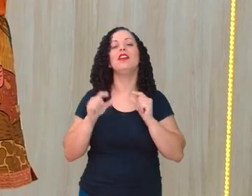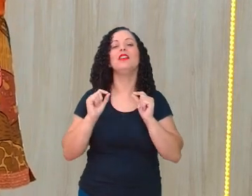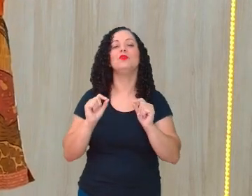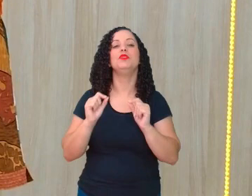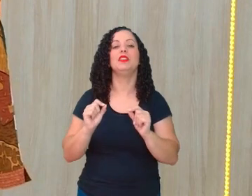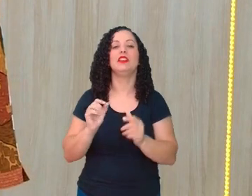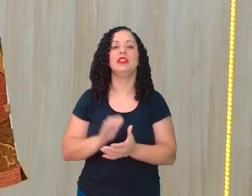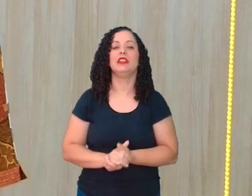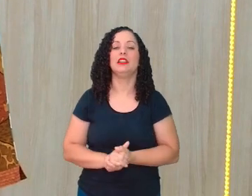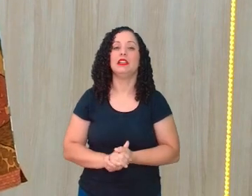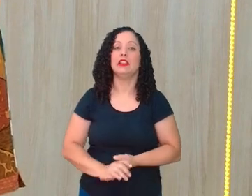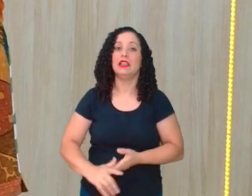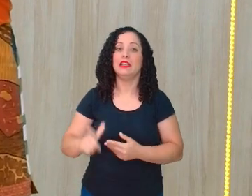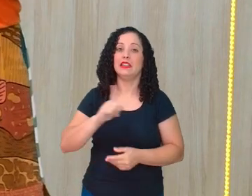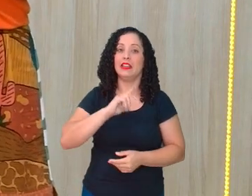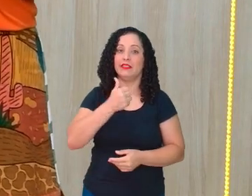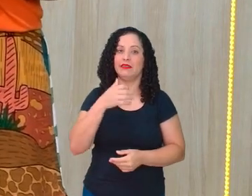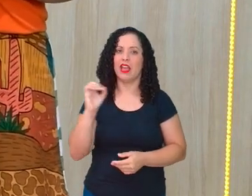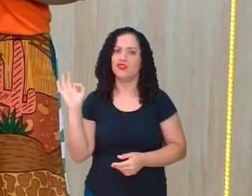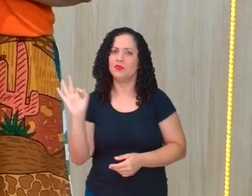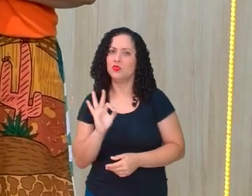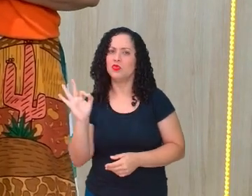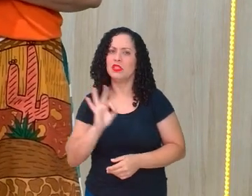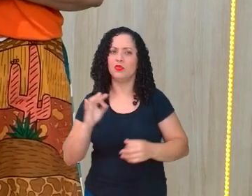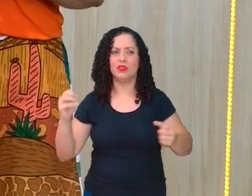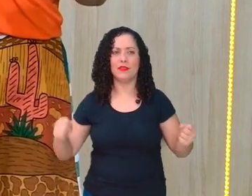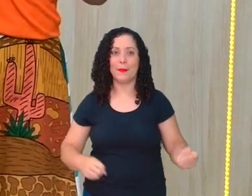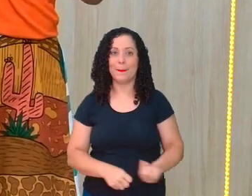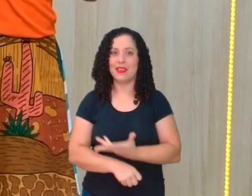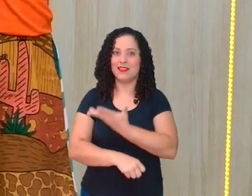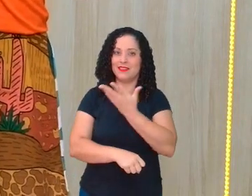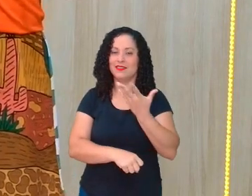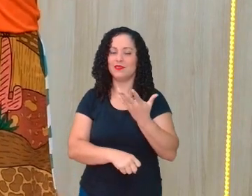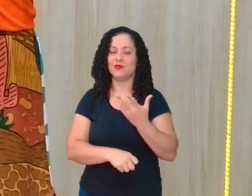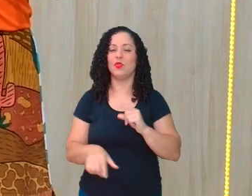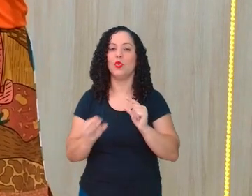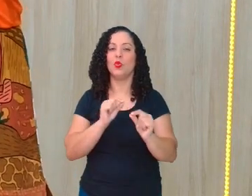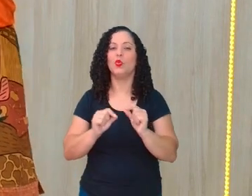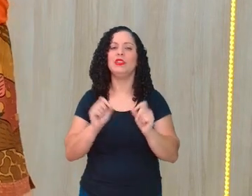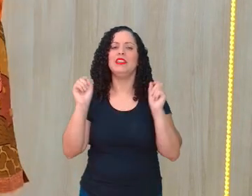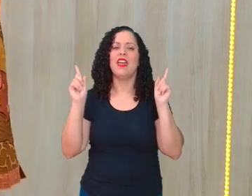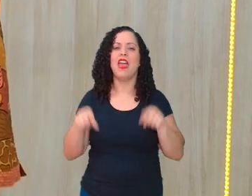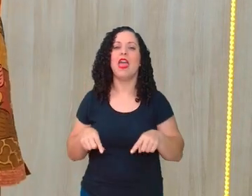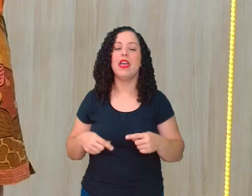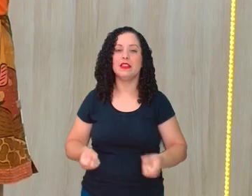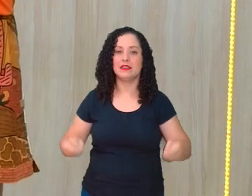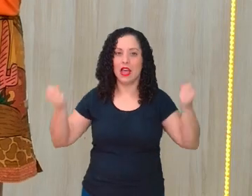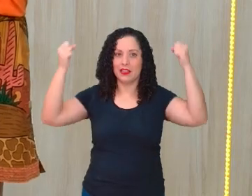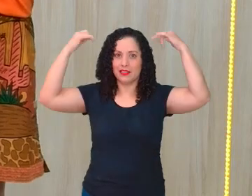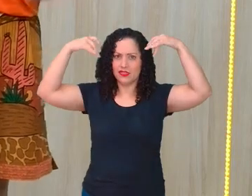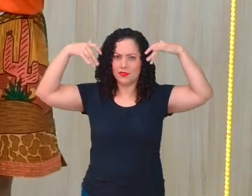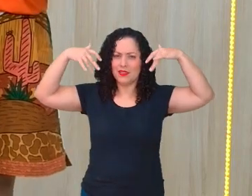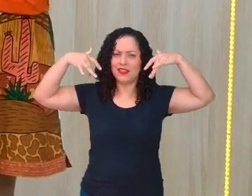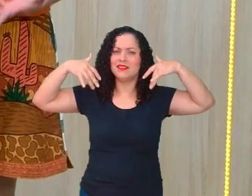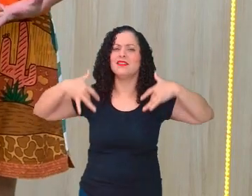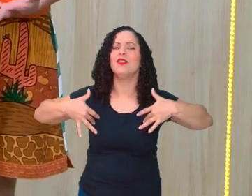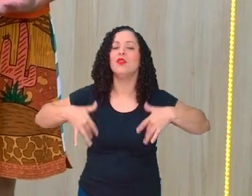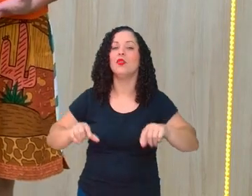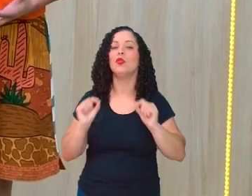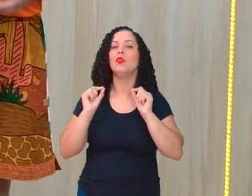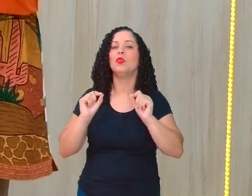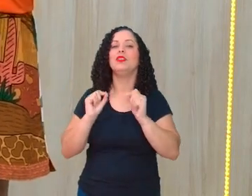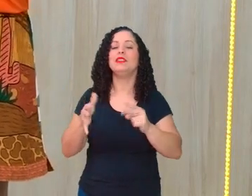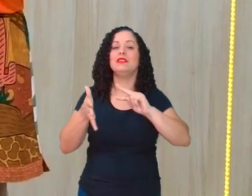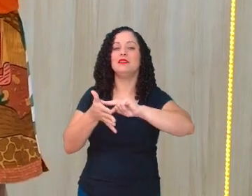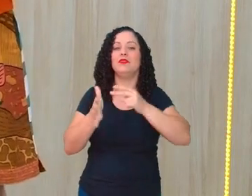né? Isso. E só é 10% de inspiração. O que é essa transpiração? É o treino, é o